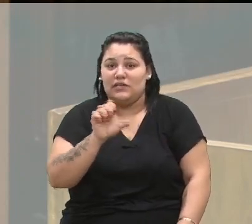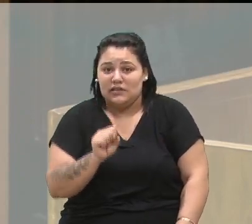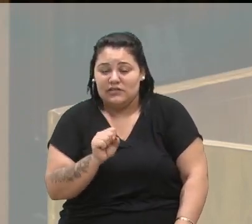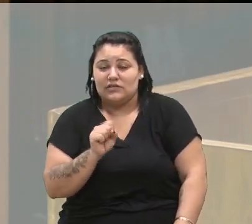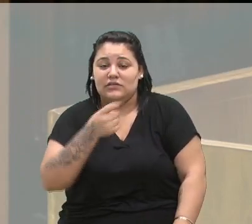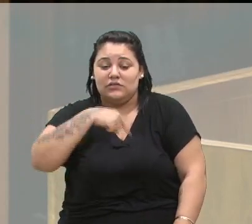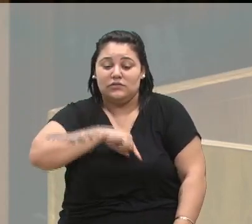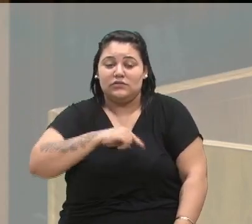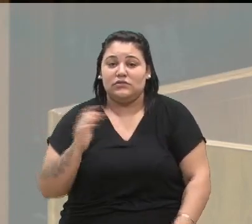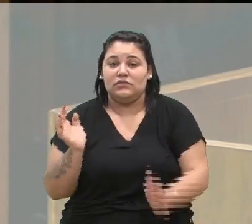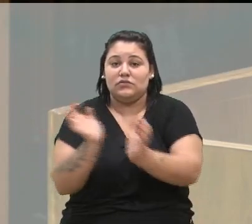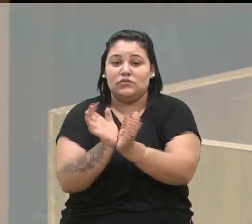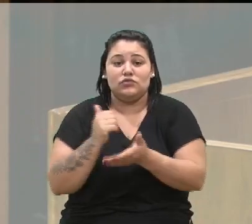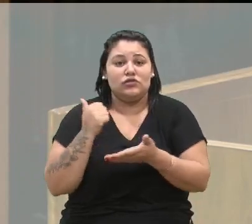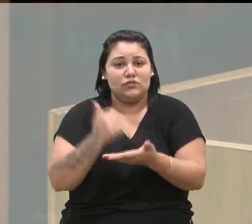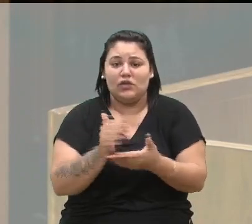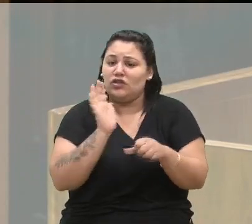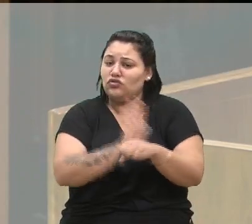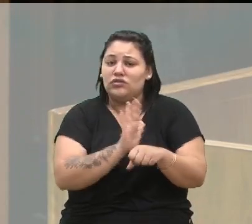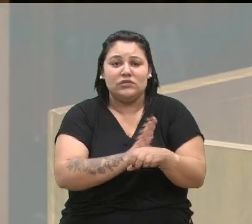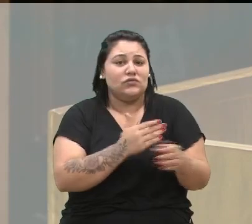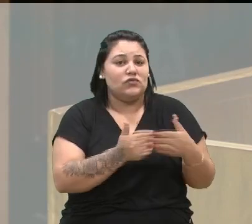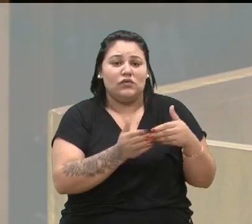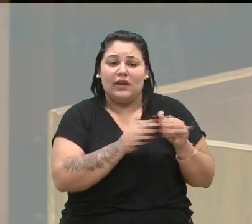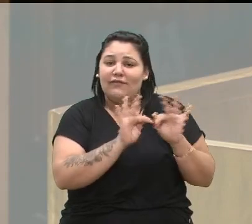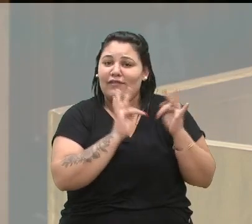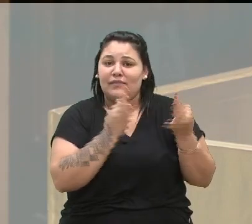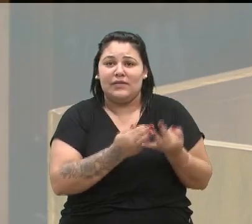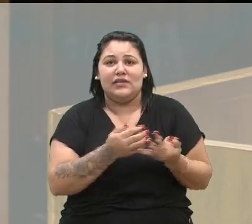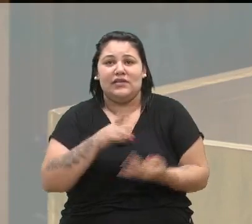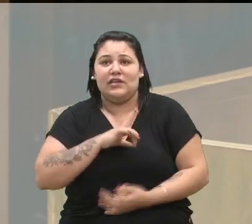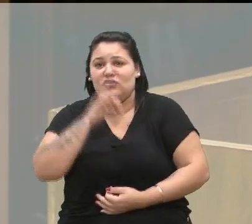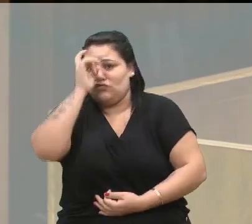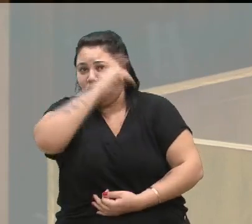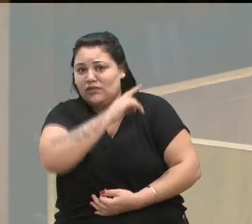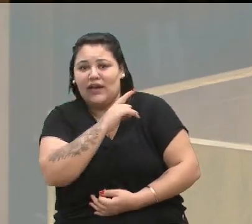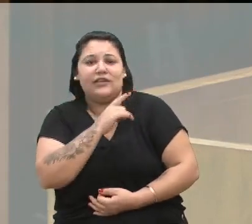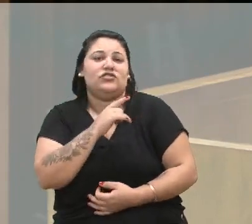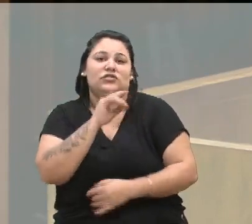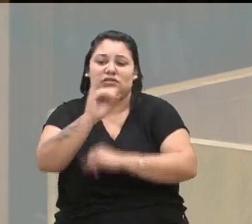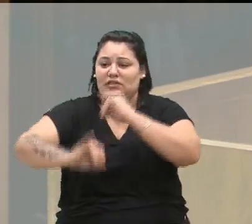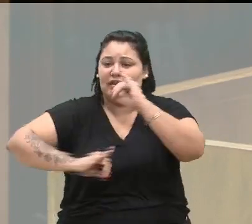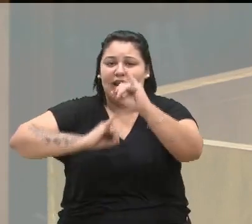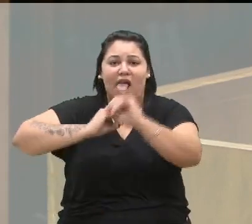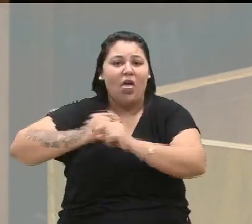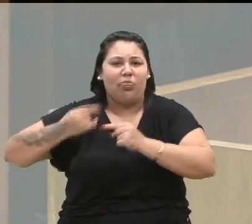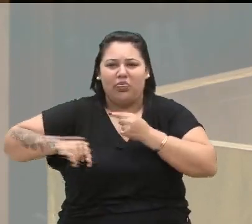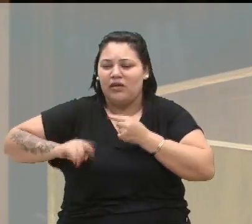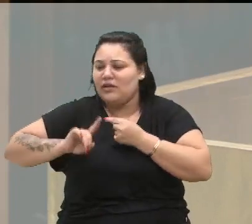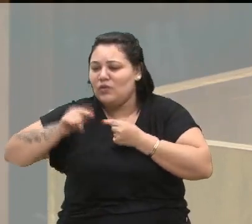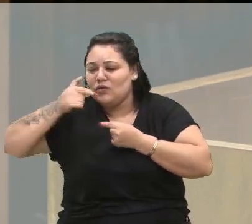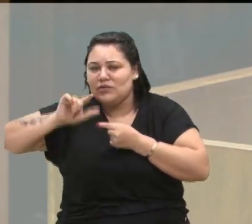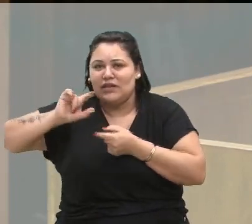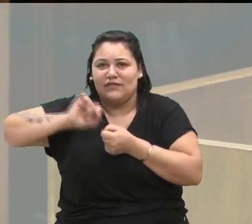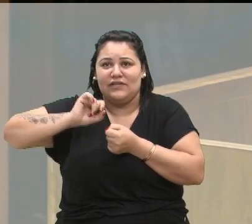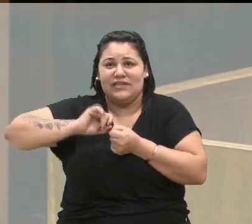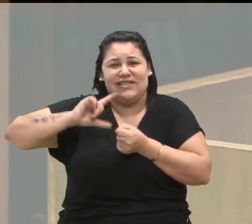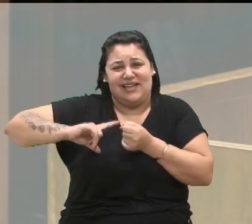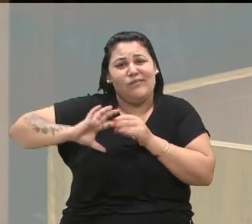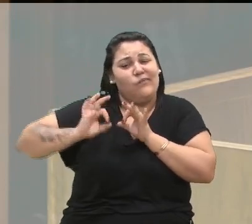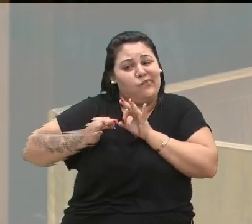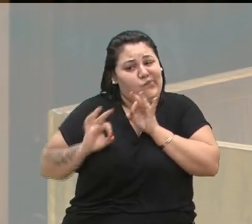parlamentar, auxilia toda e qualquer família que tiver dificuldade com a internet ou que não conseguir preencher, é um formulário bem vasto, né?